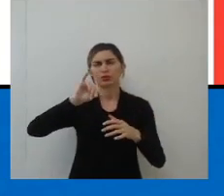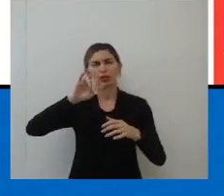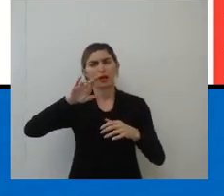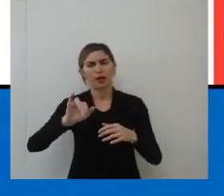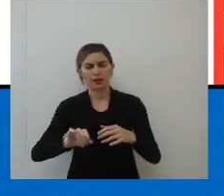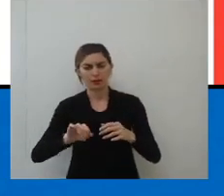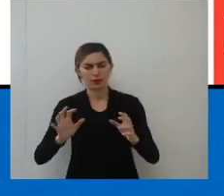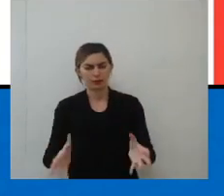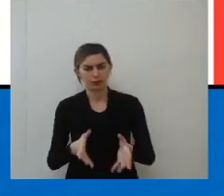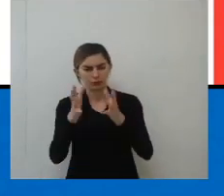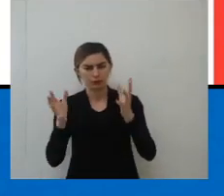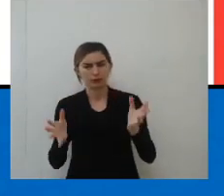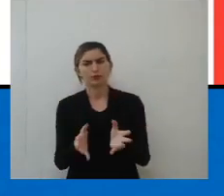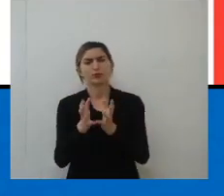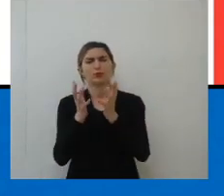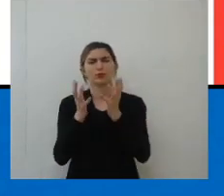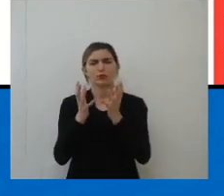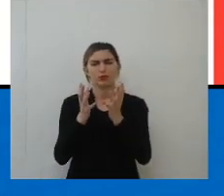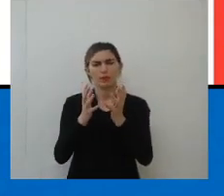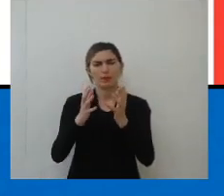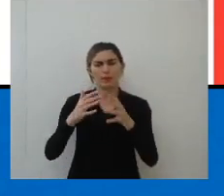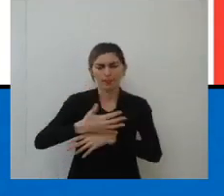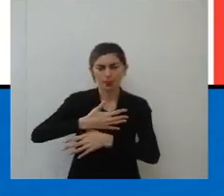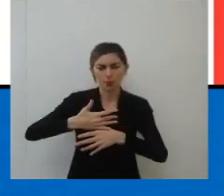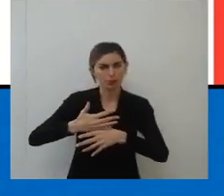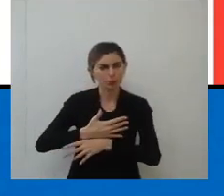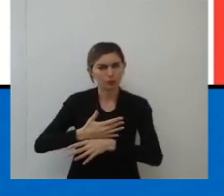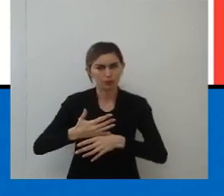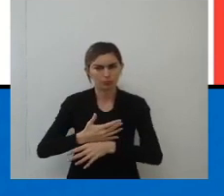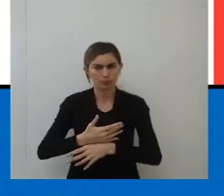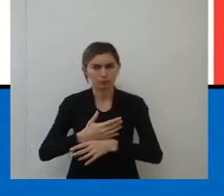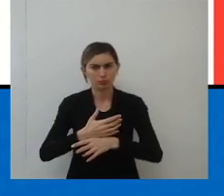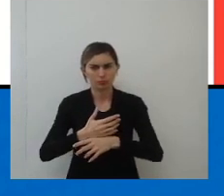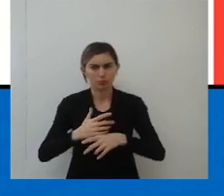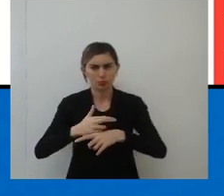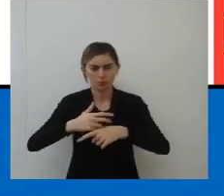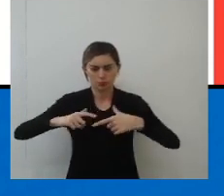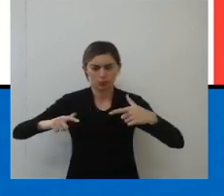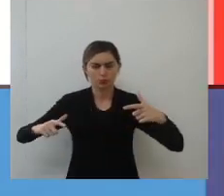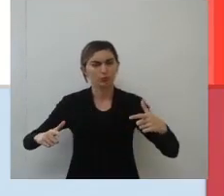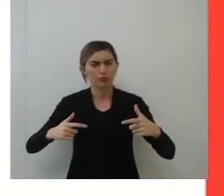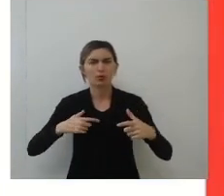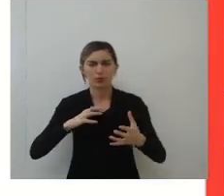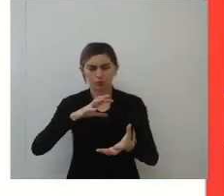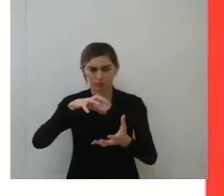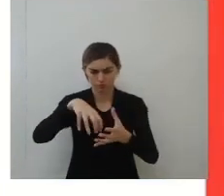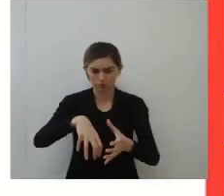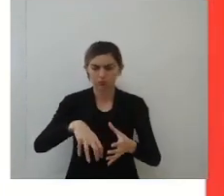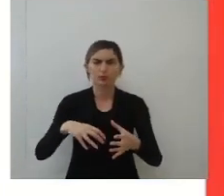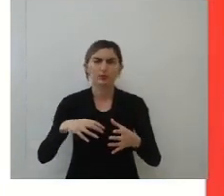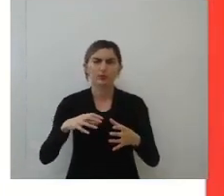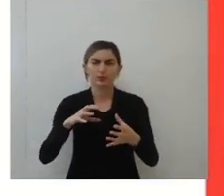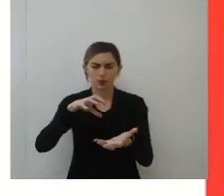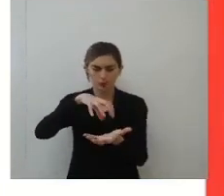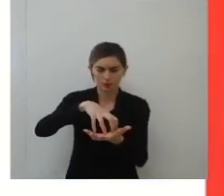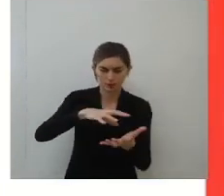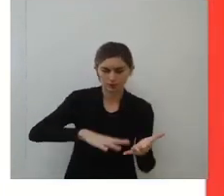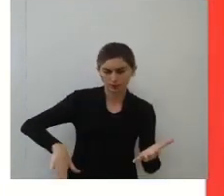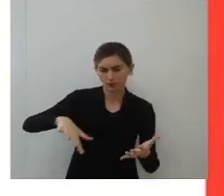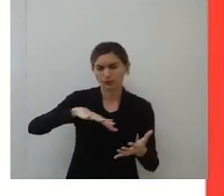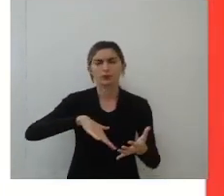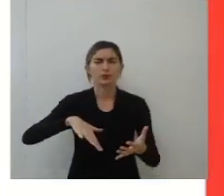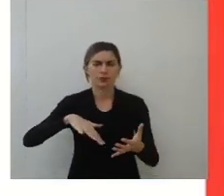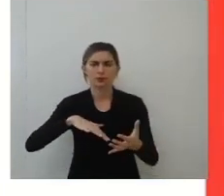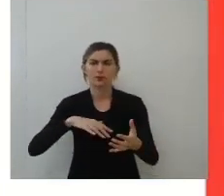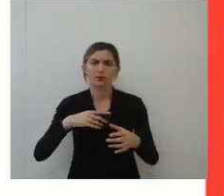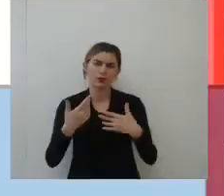fatores que influenciam a urbanização? Bem, a concentração fundiária ela está, né,